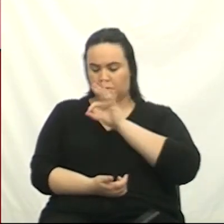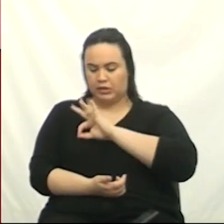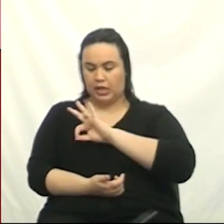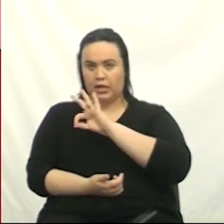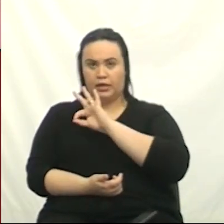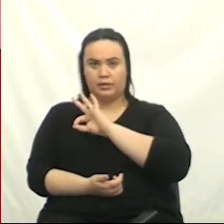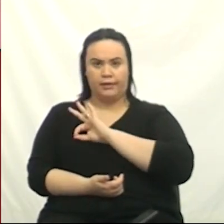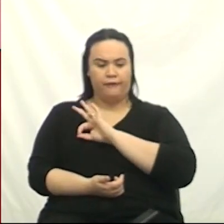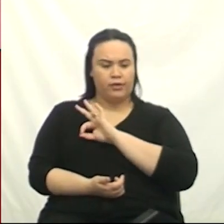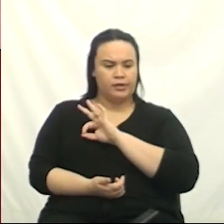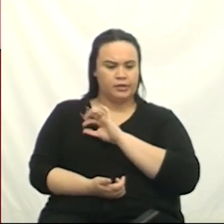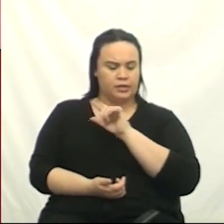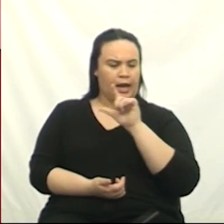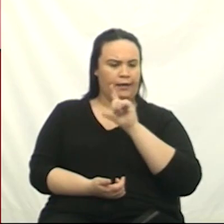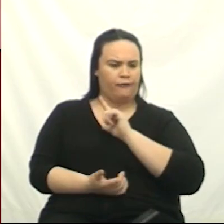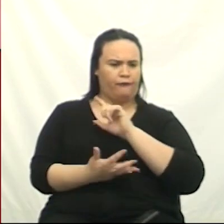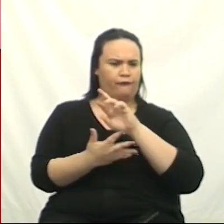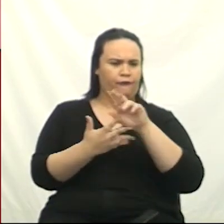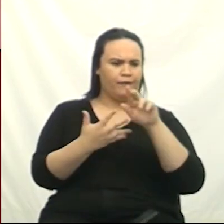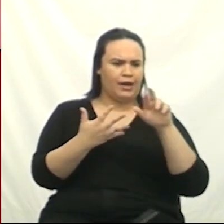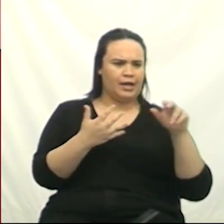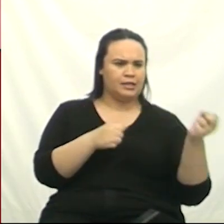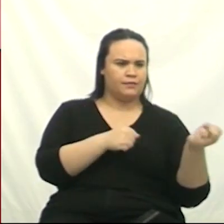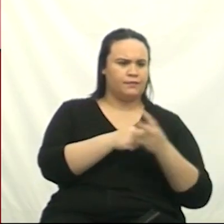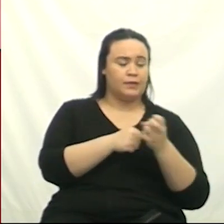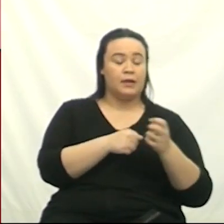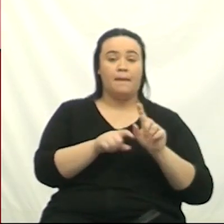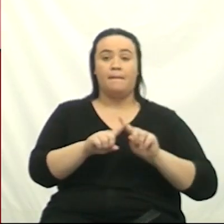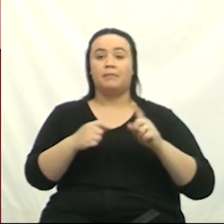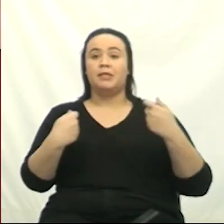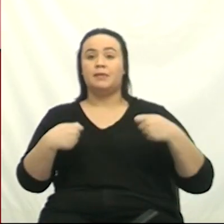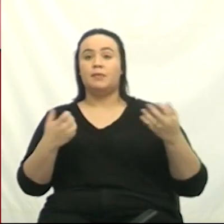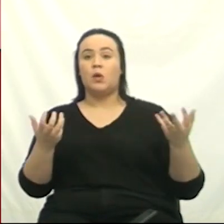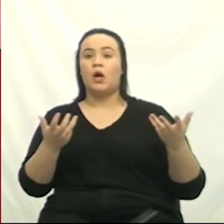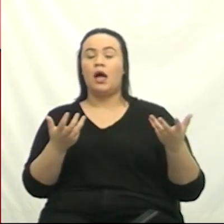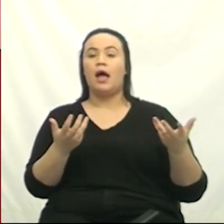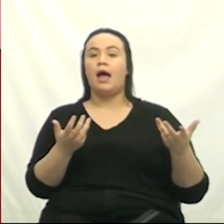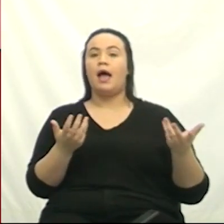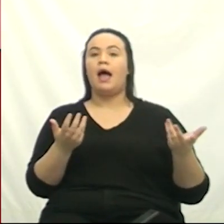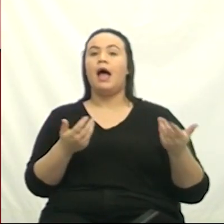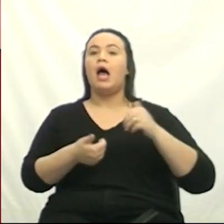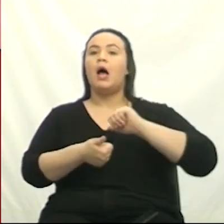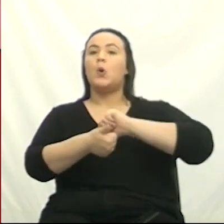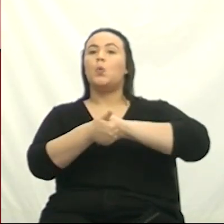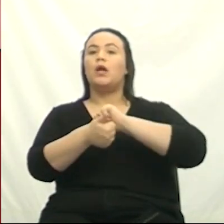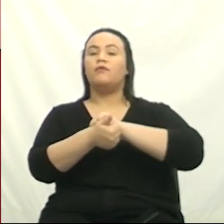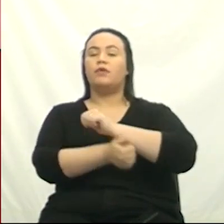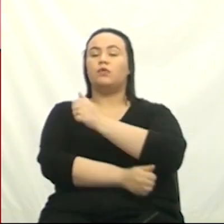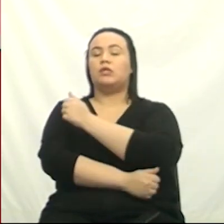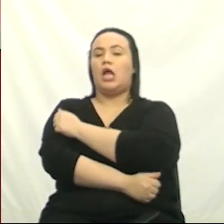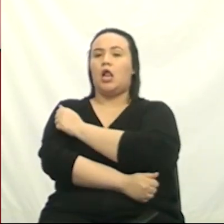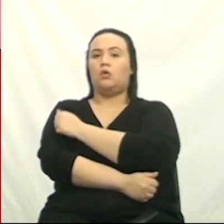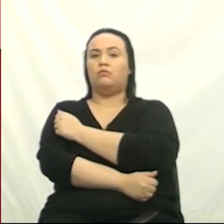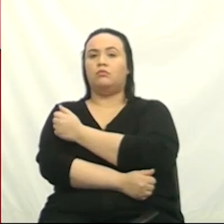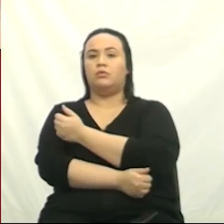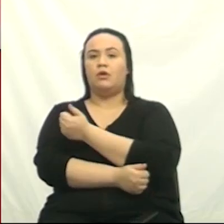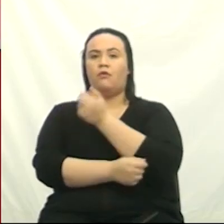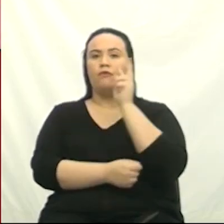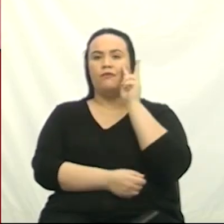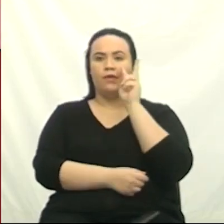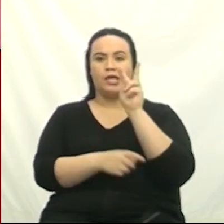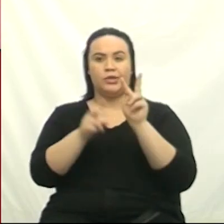sobrando emprego mas precisamos qualificar a nossa população nossos alunos e aqui olho